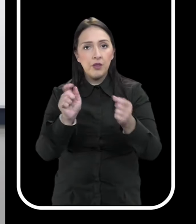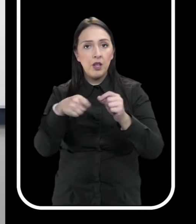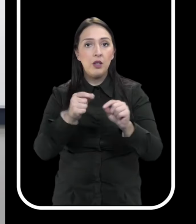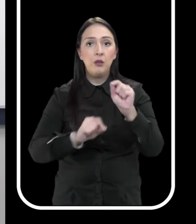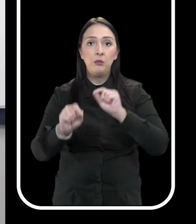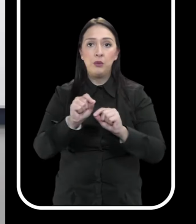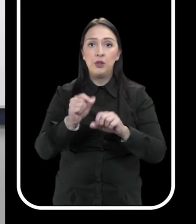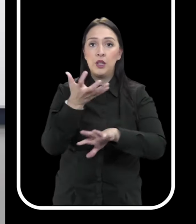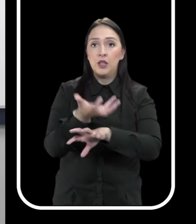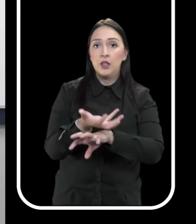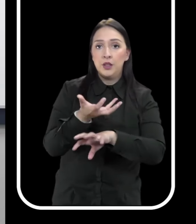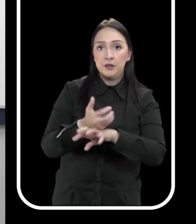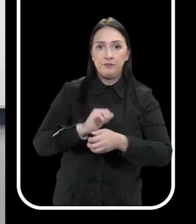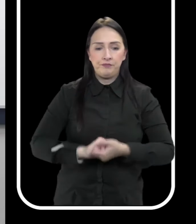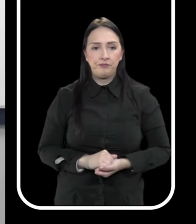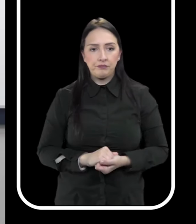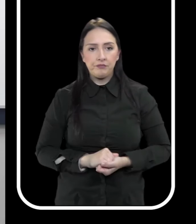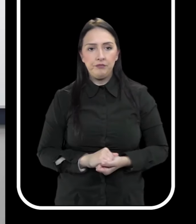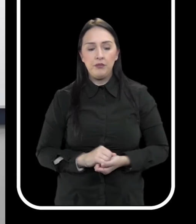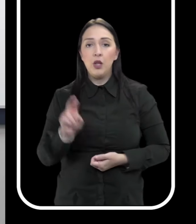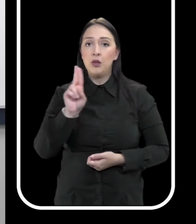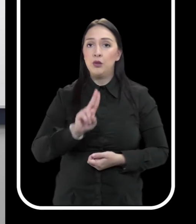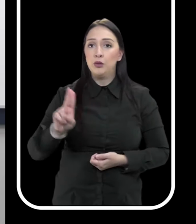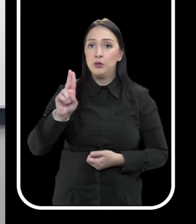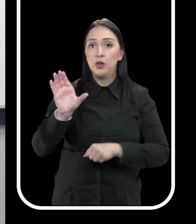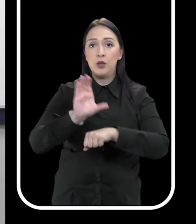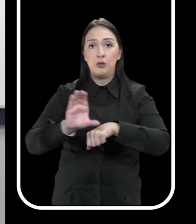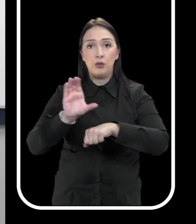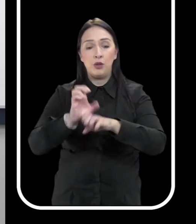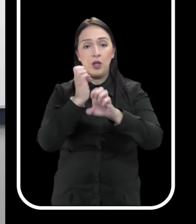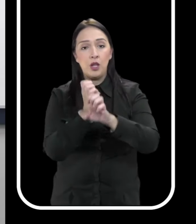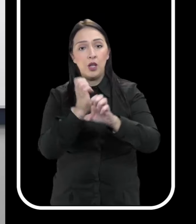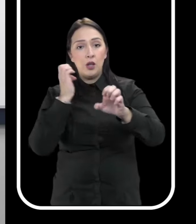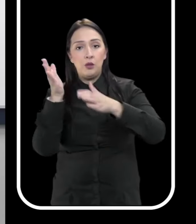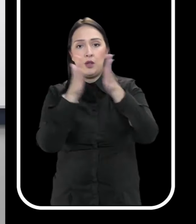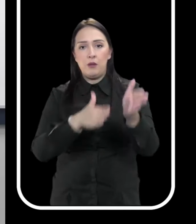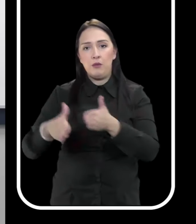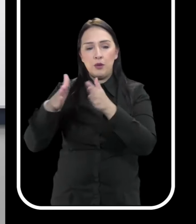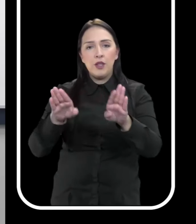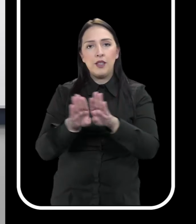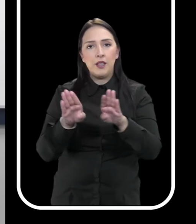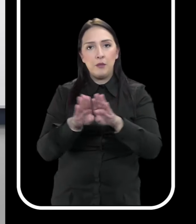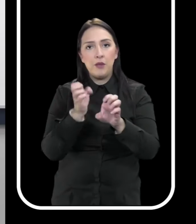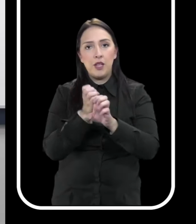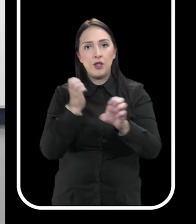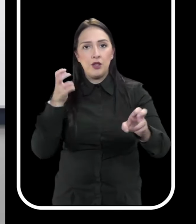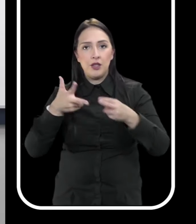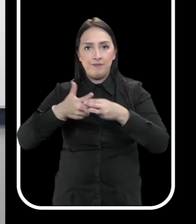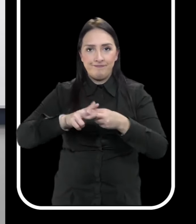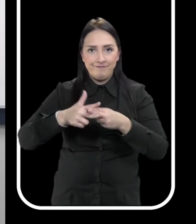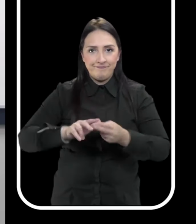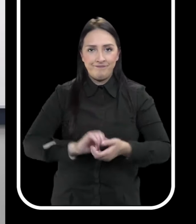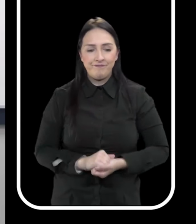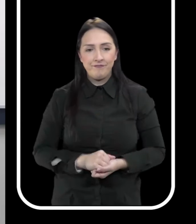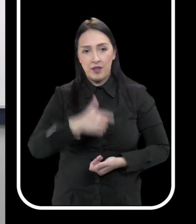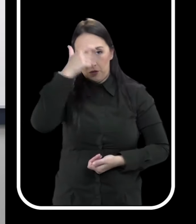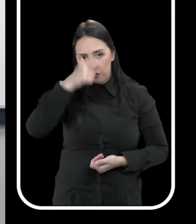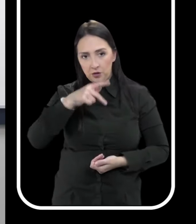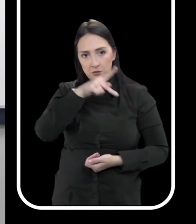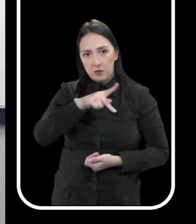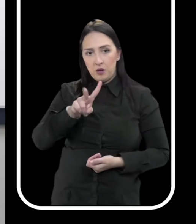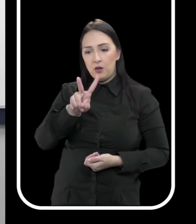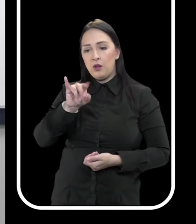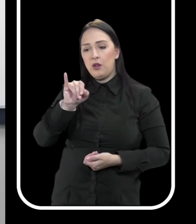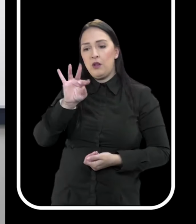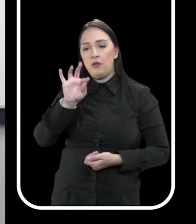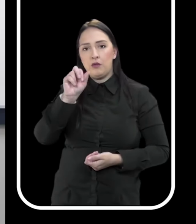vocês especificamente as disciplinas que são utilizadas nos cursos de Engenharia de Produção e Engenharia Mecânica. Eu sou o